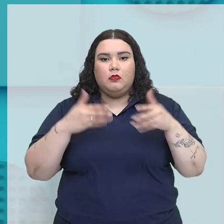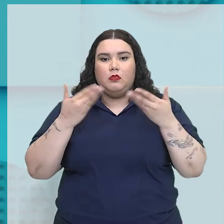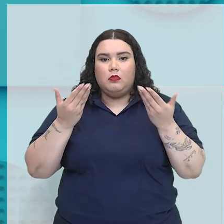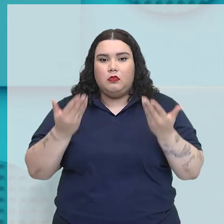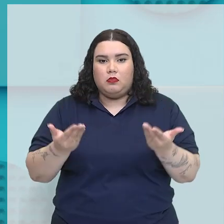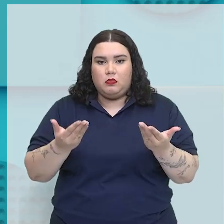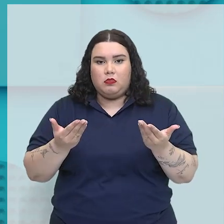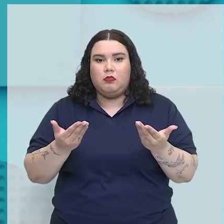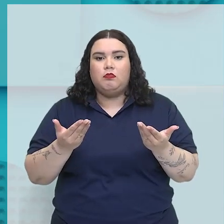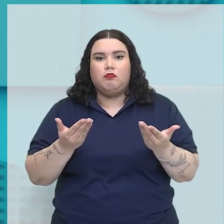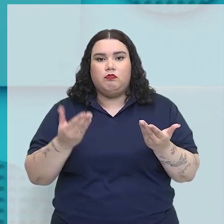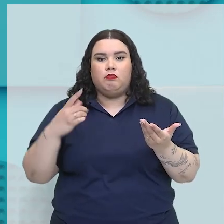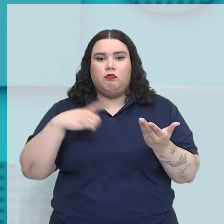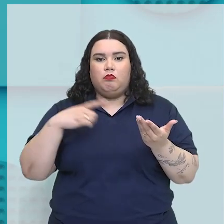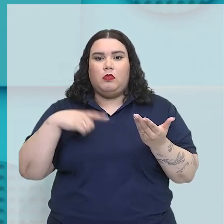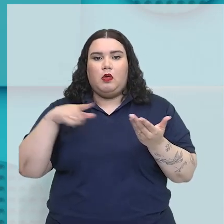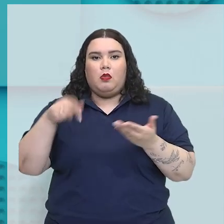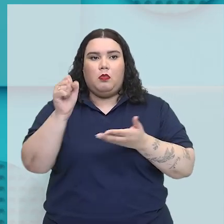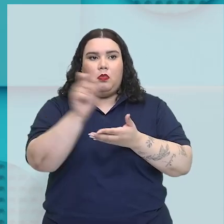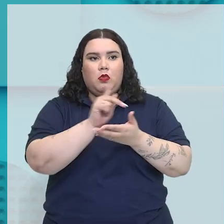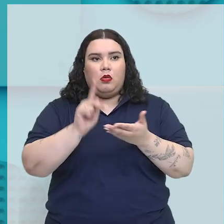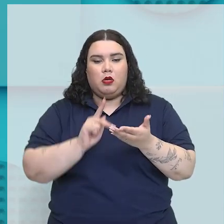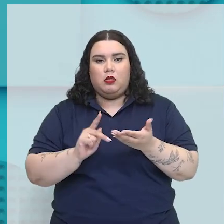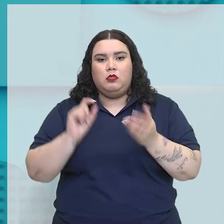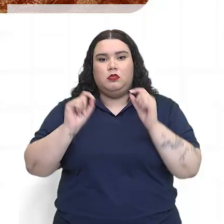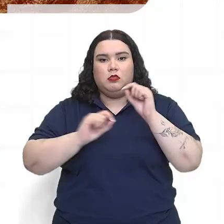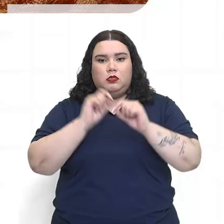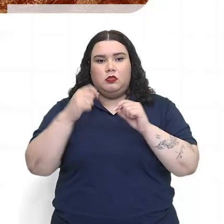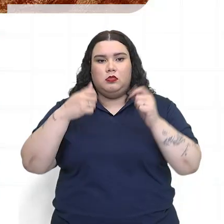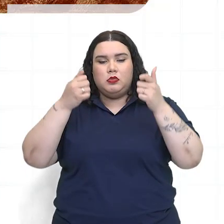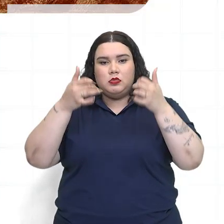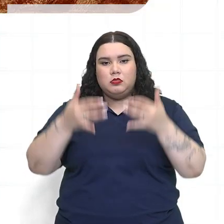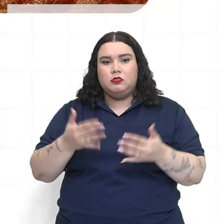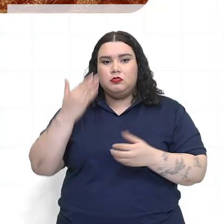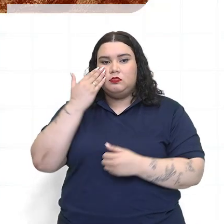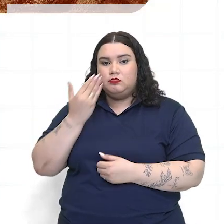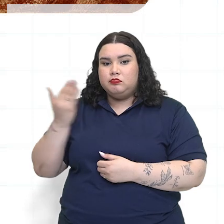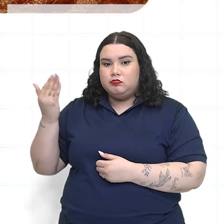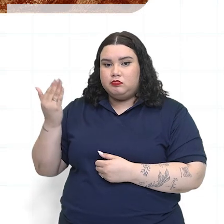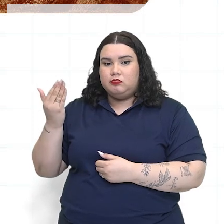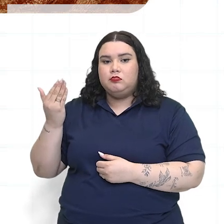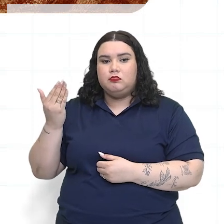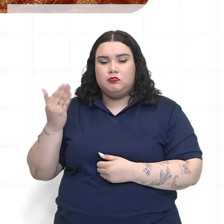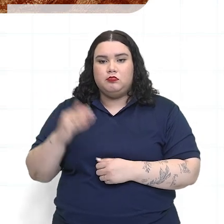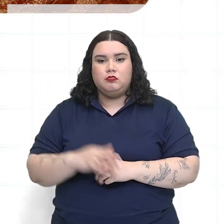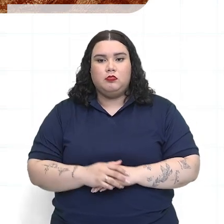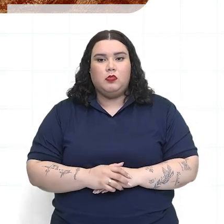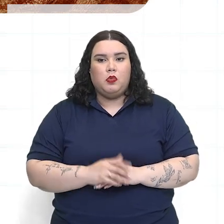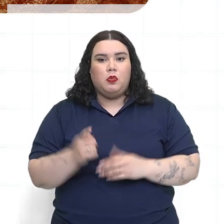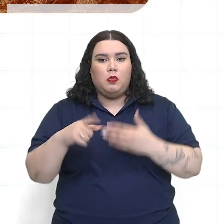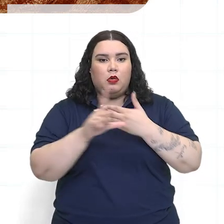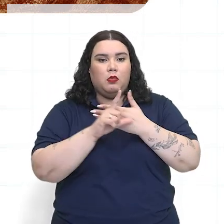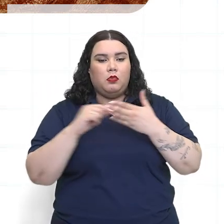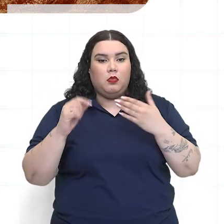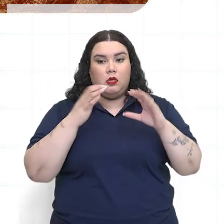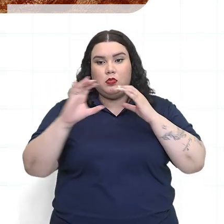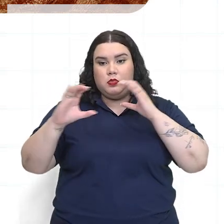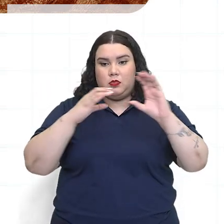o poeta, né, escreveu, ainda que eu falasse a língua dos homens, no caso aqui o escritor, né, o